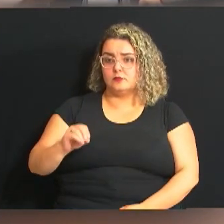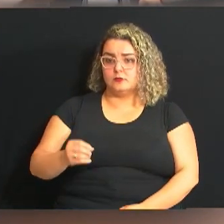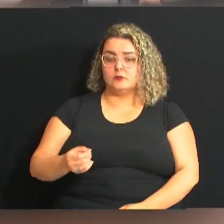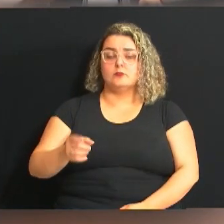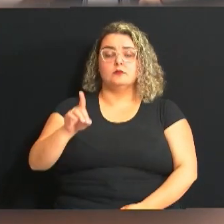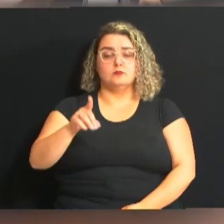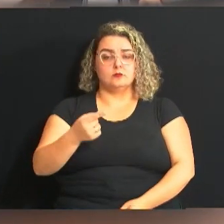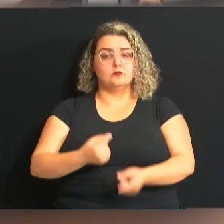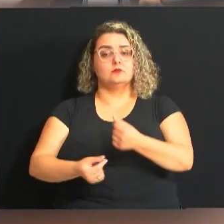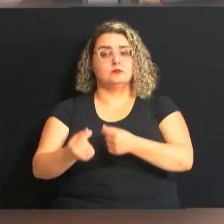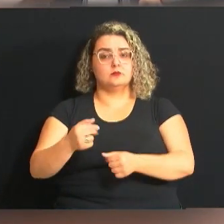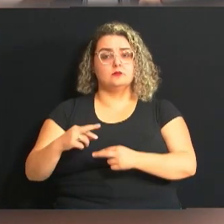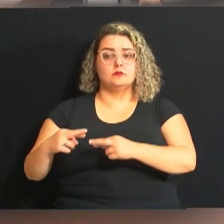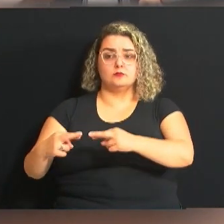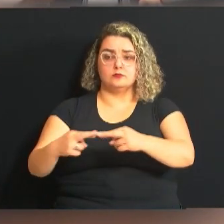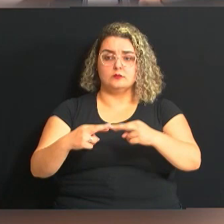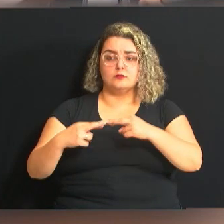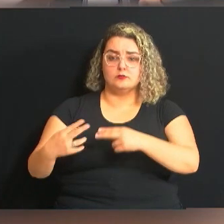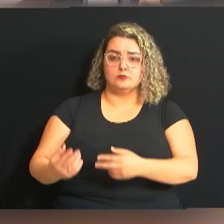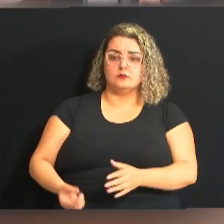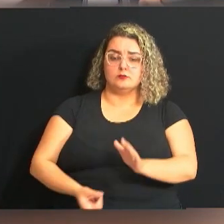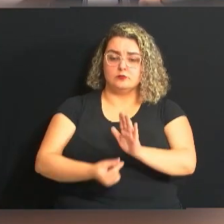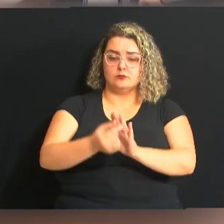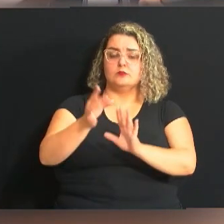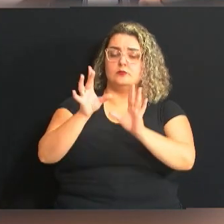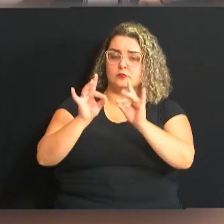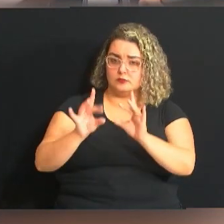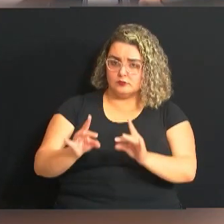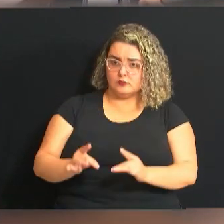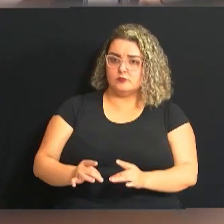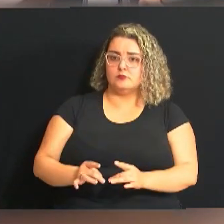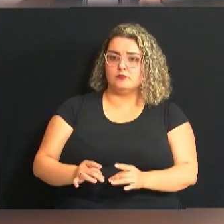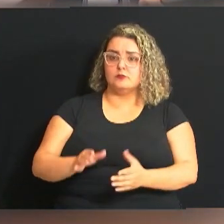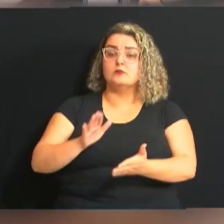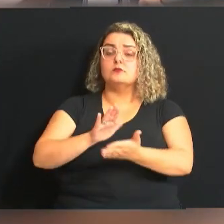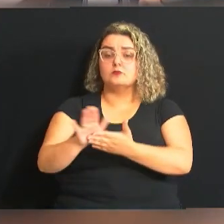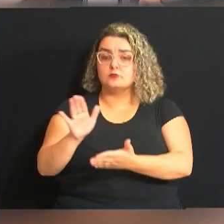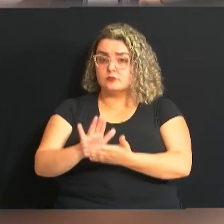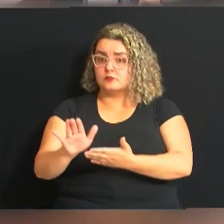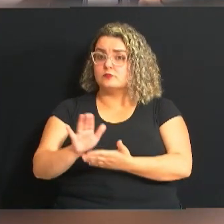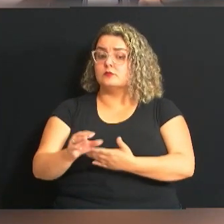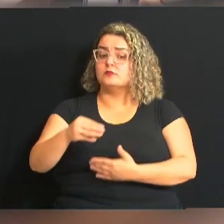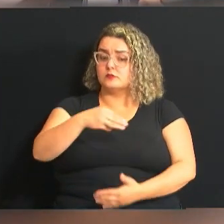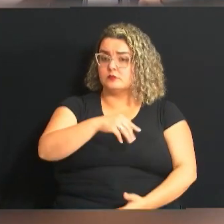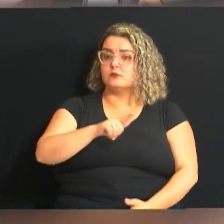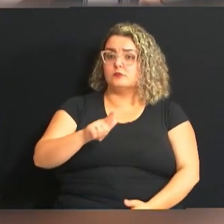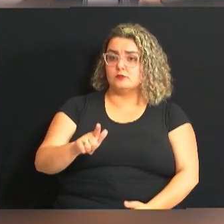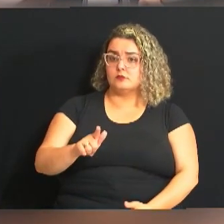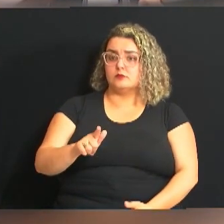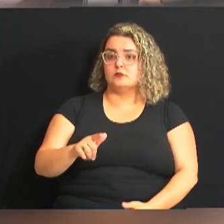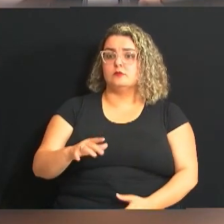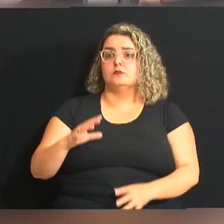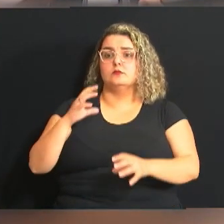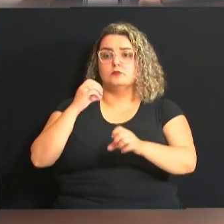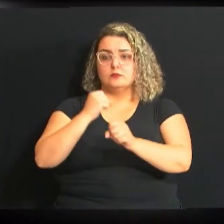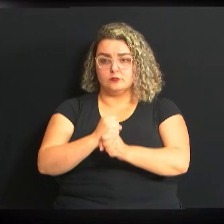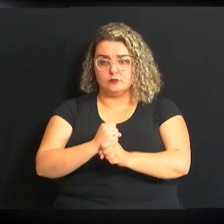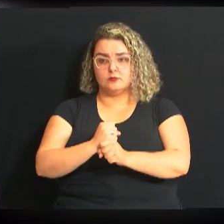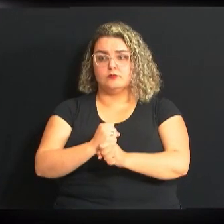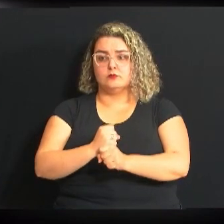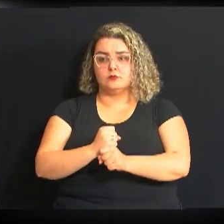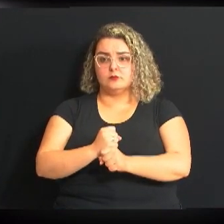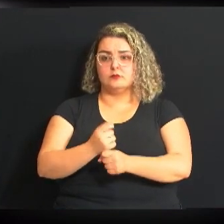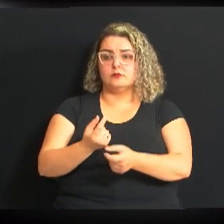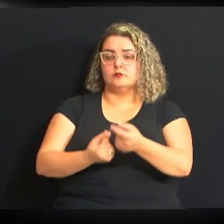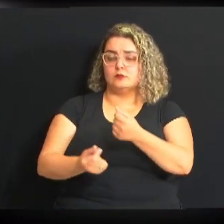rede, a prestação de contas foi detalhada com as despesas da rede Mário Gatti. Do total de